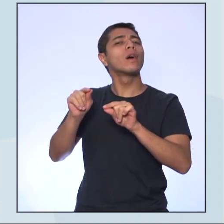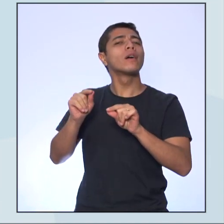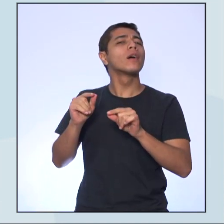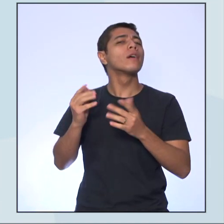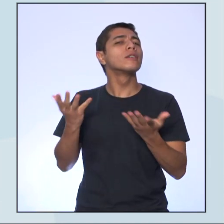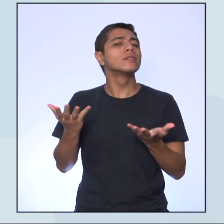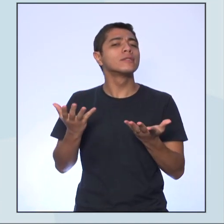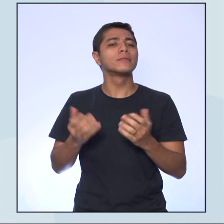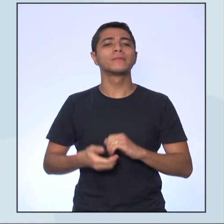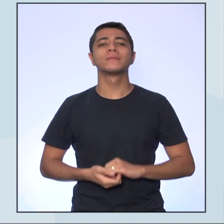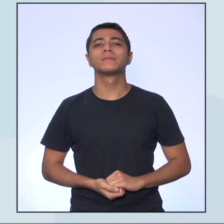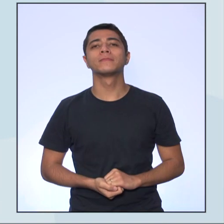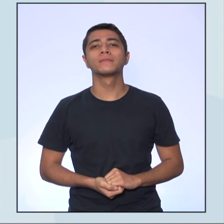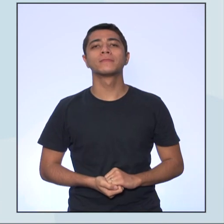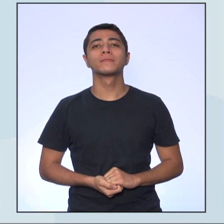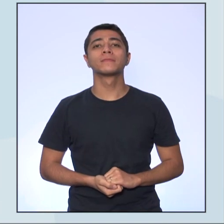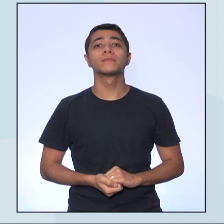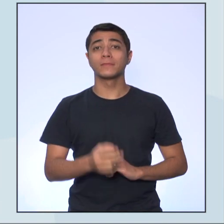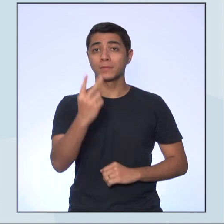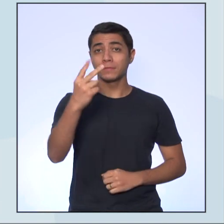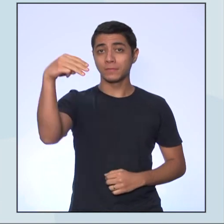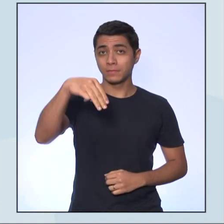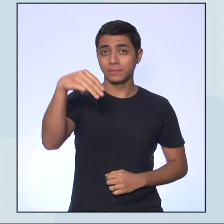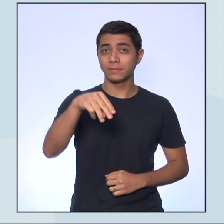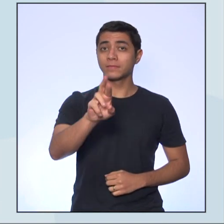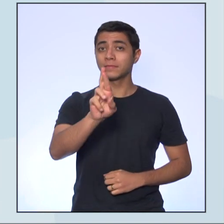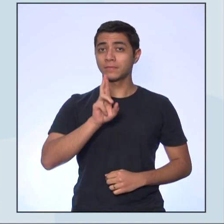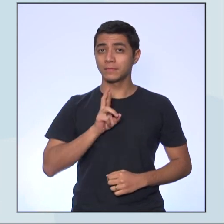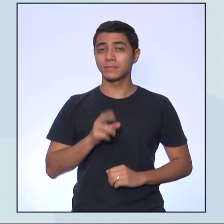até agora. Então, vamos lá, 2 minutinhos e a gente volta.